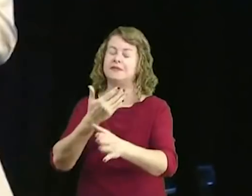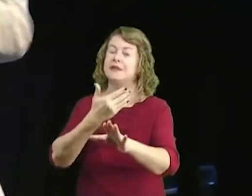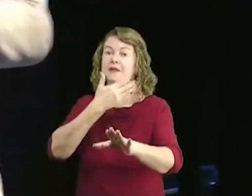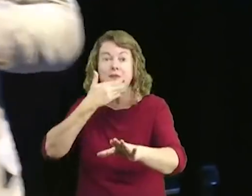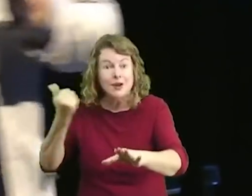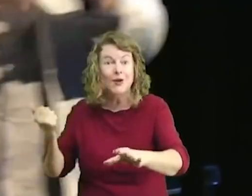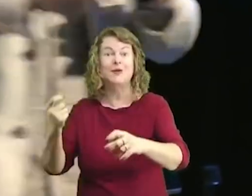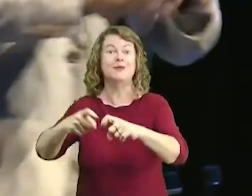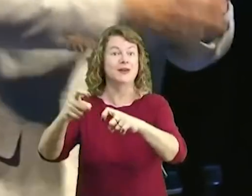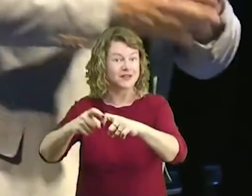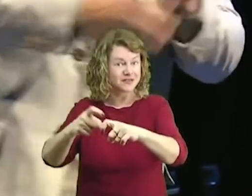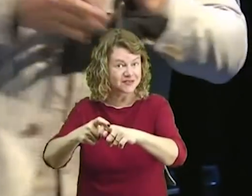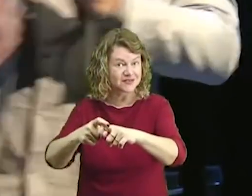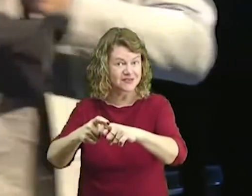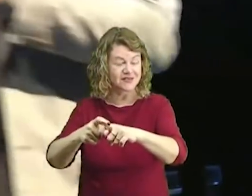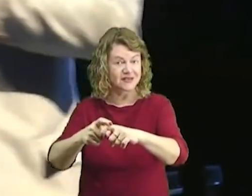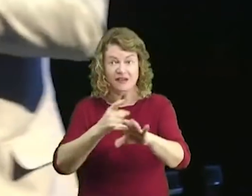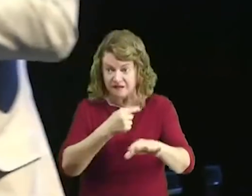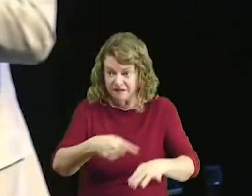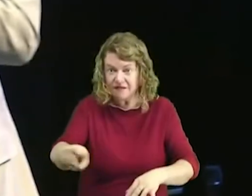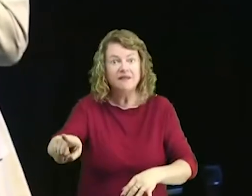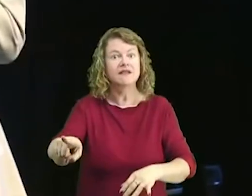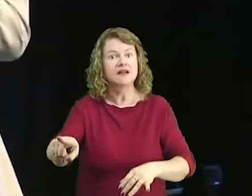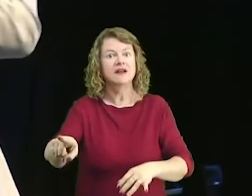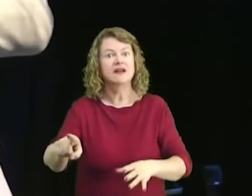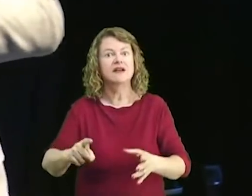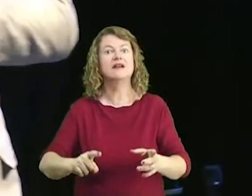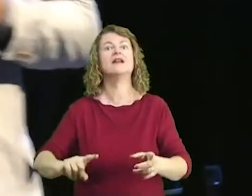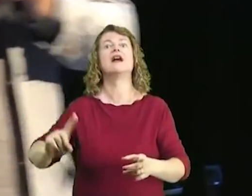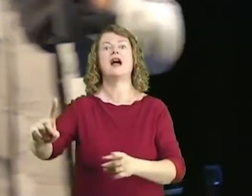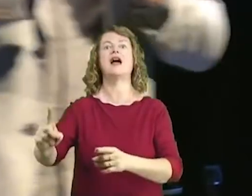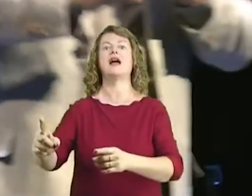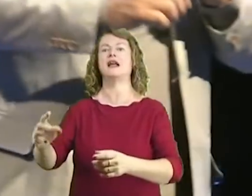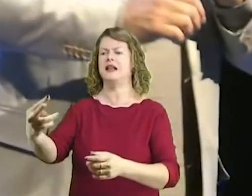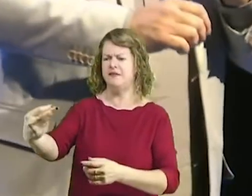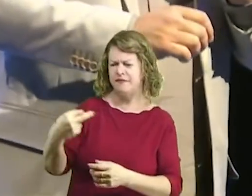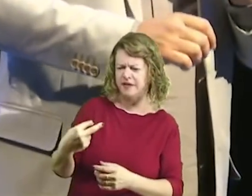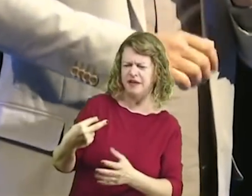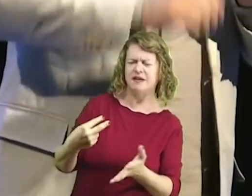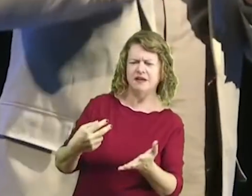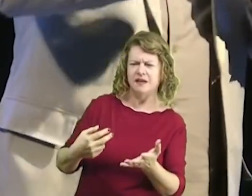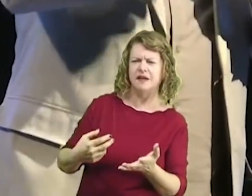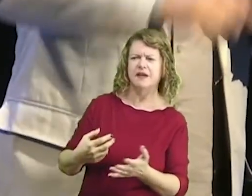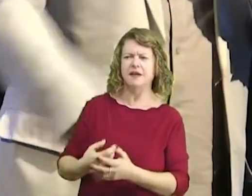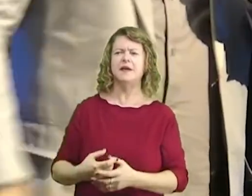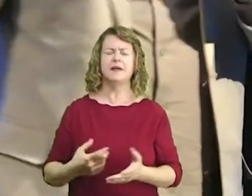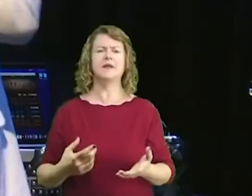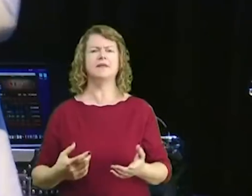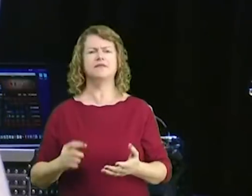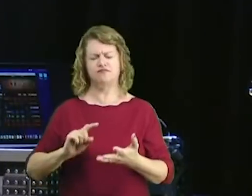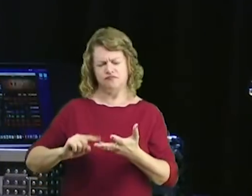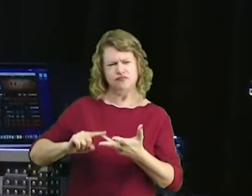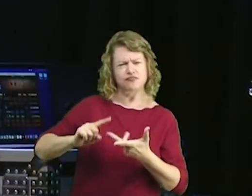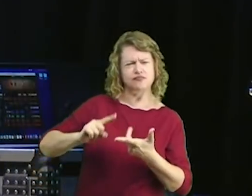no especialista naquela área que está te causando dor. Pois bem, olhe para mim, ande com gente de fé.